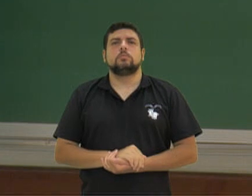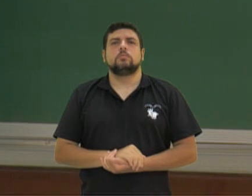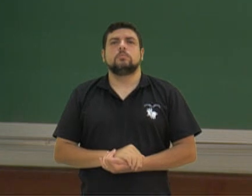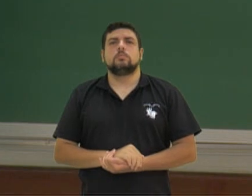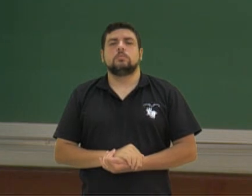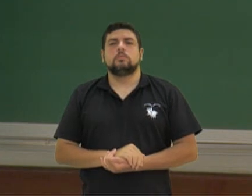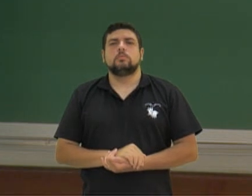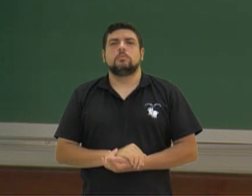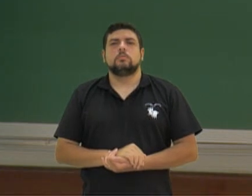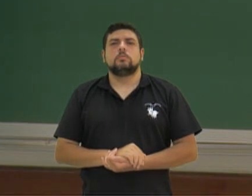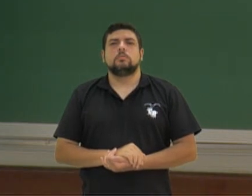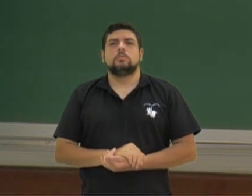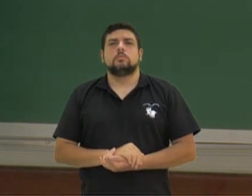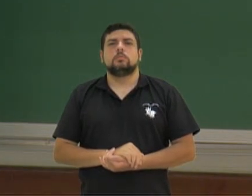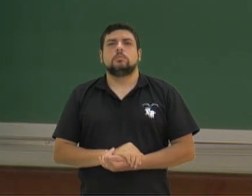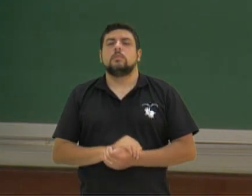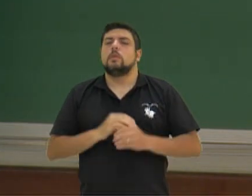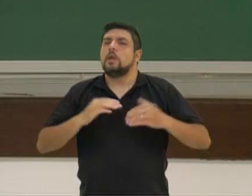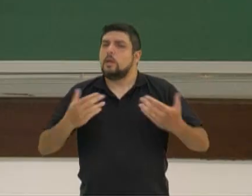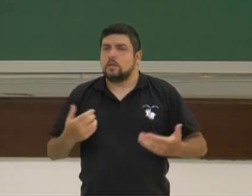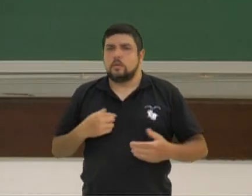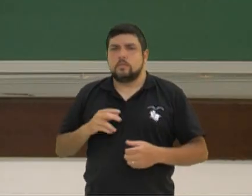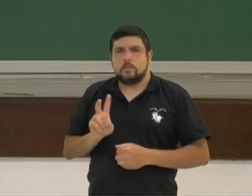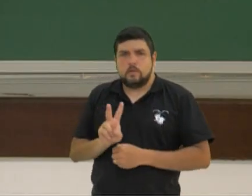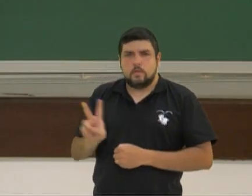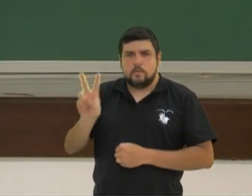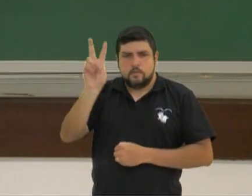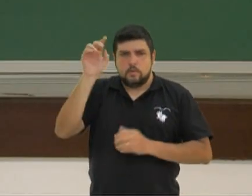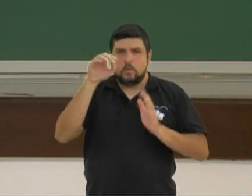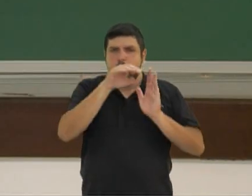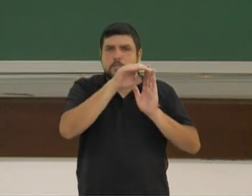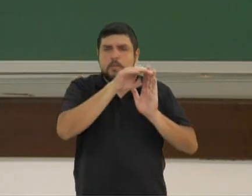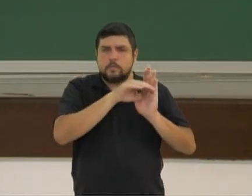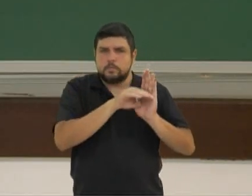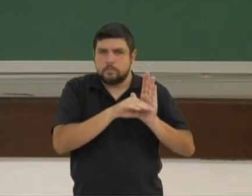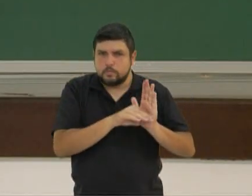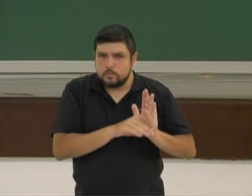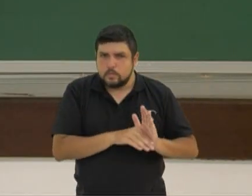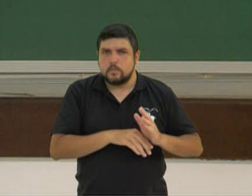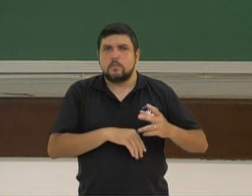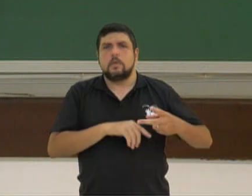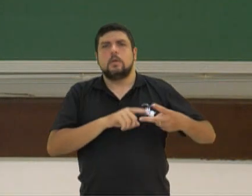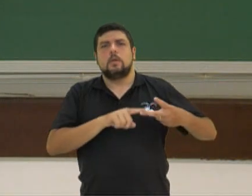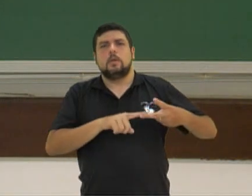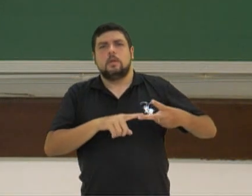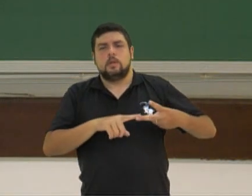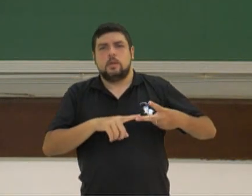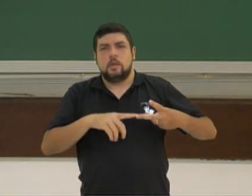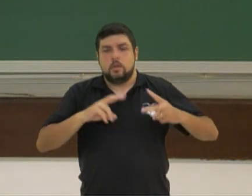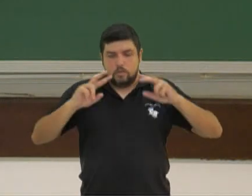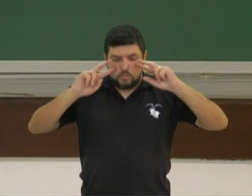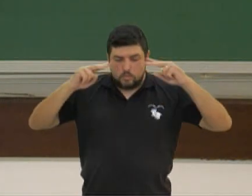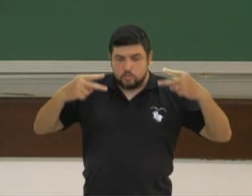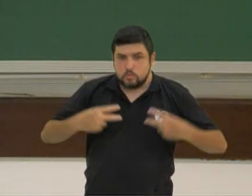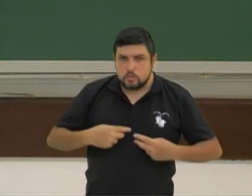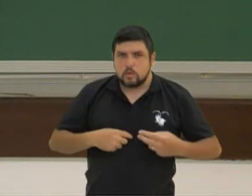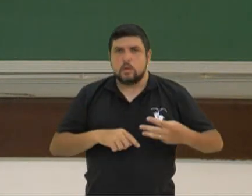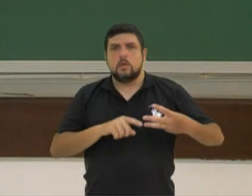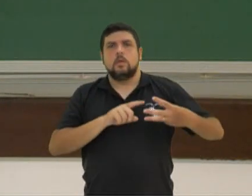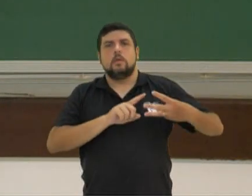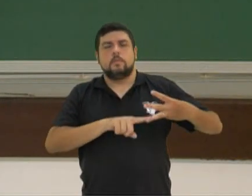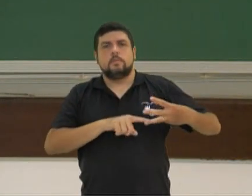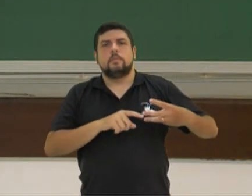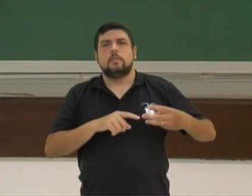E, em meio, então, a esses valores greco-romanos, em meio à valorização do ser humano no antropocentrismo, nós vamos